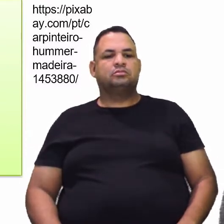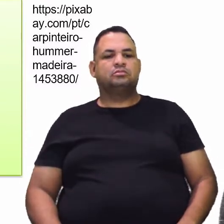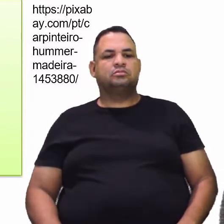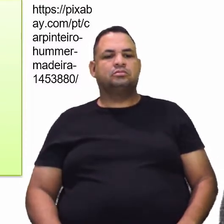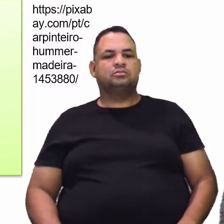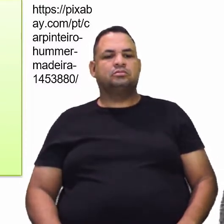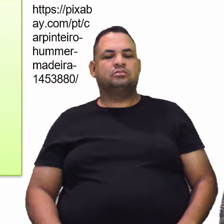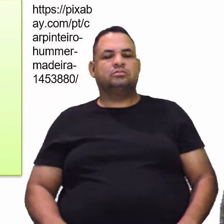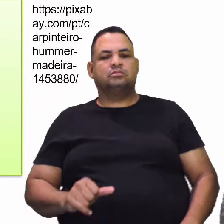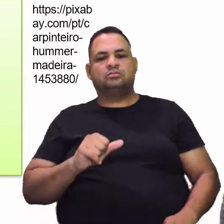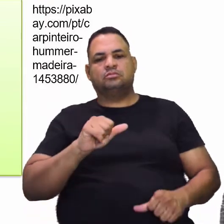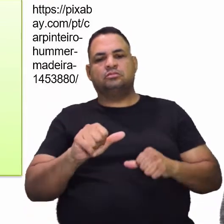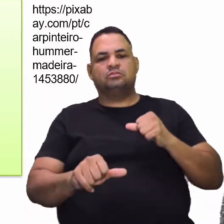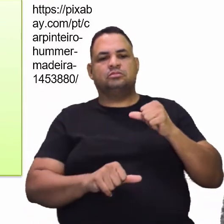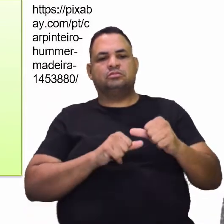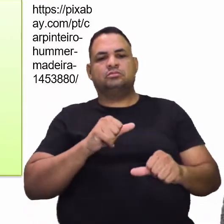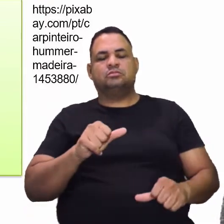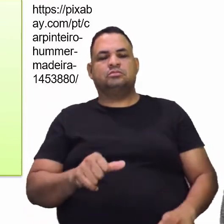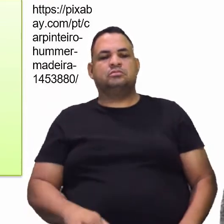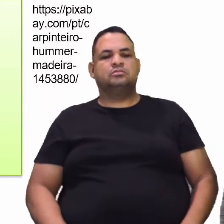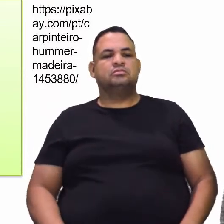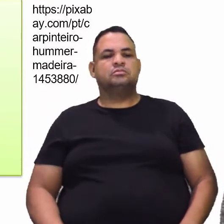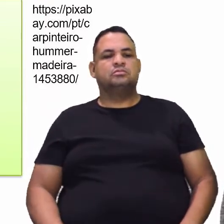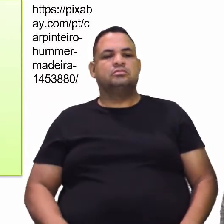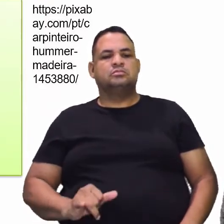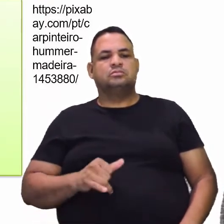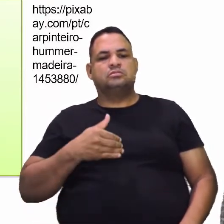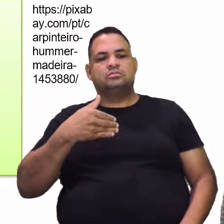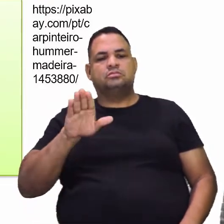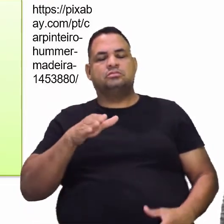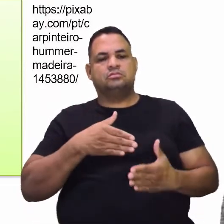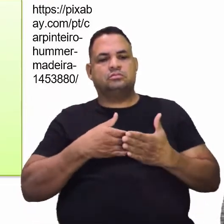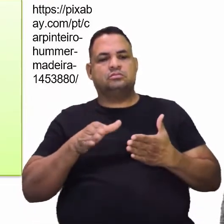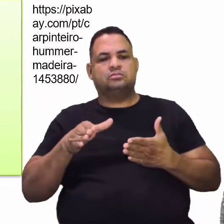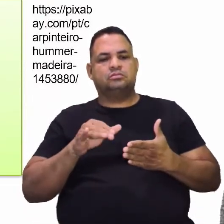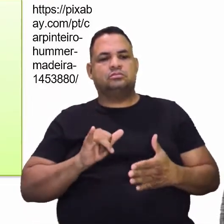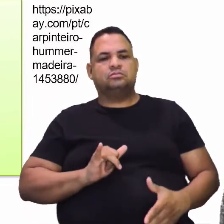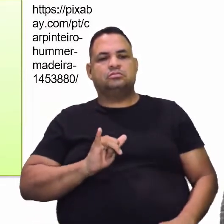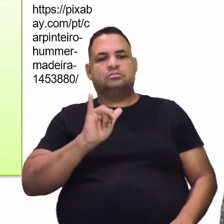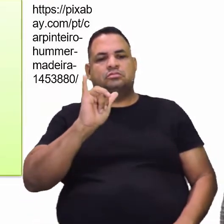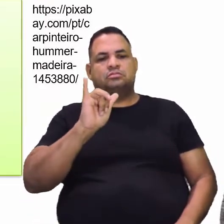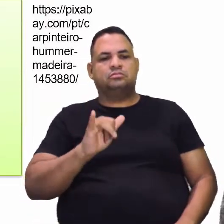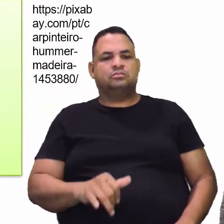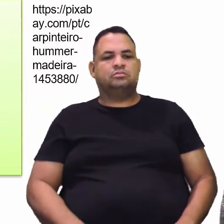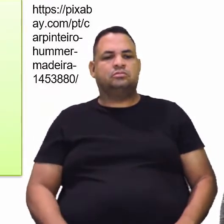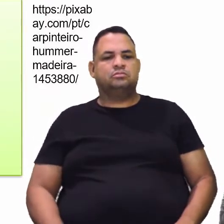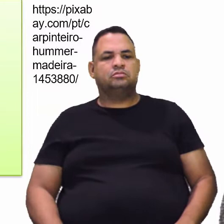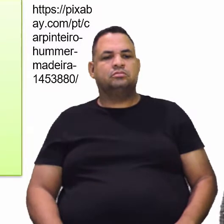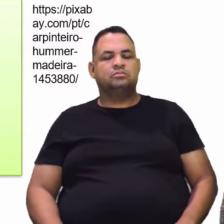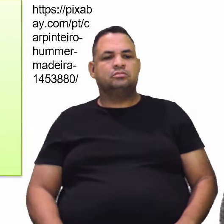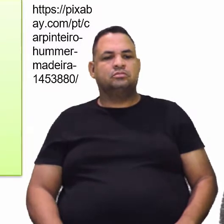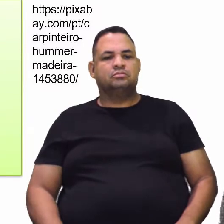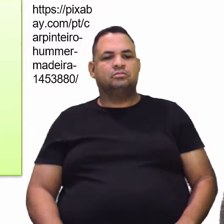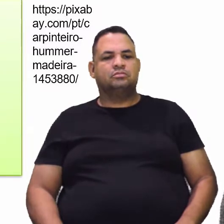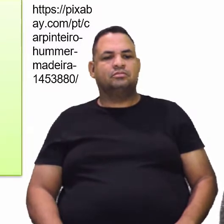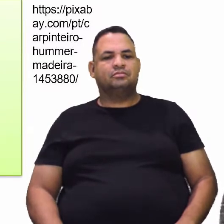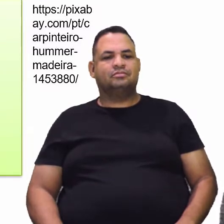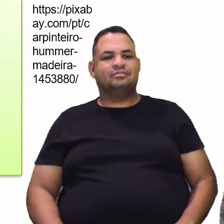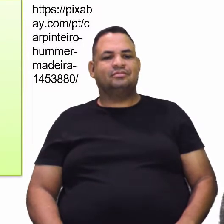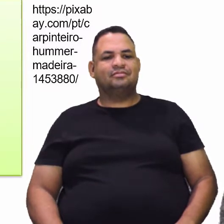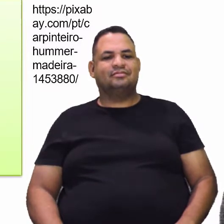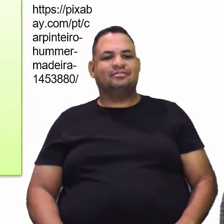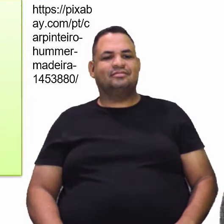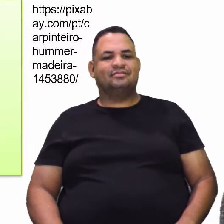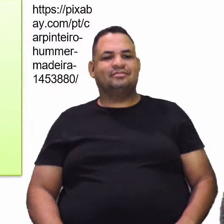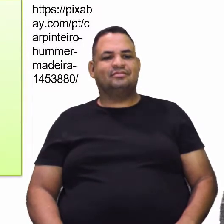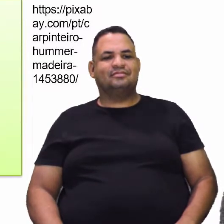lugar do Y, aqui, ó, try, cortei o Y, cortei até o R. Mas, eita, o que eu fiz? Não sei, mas